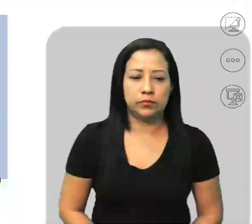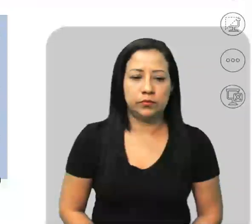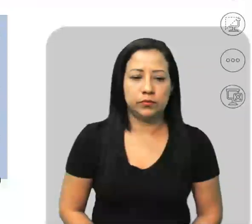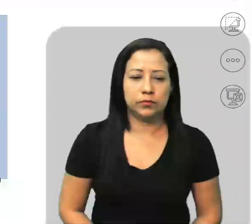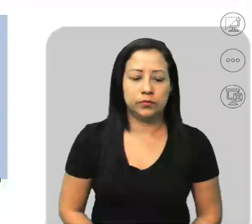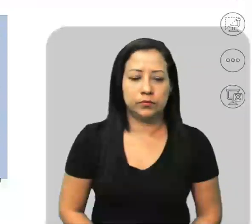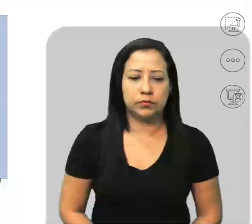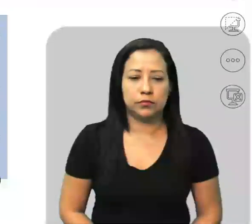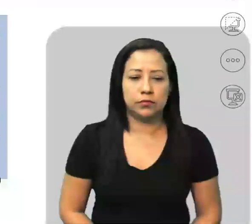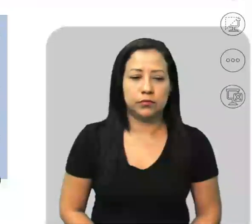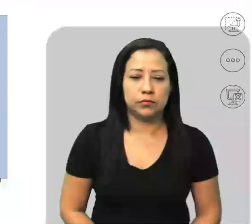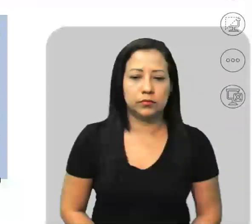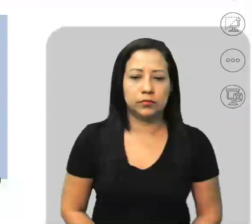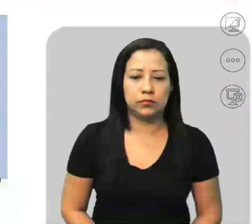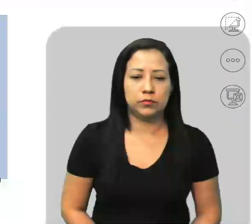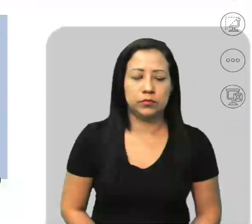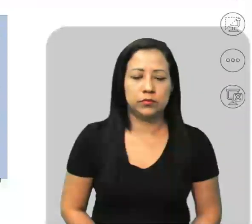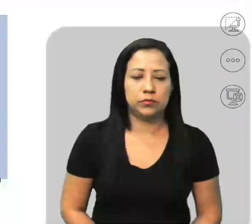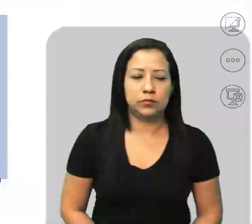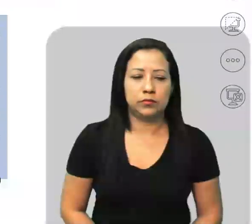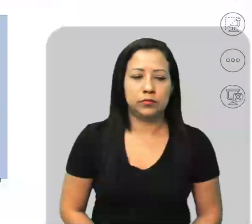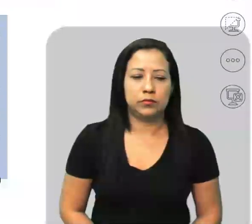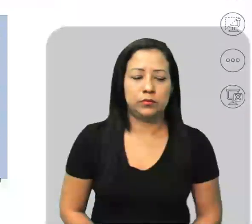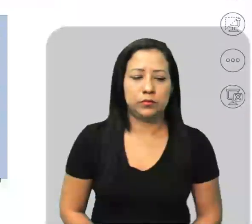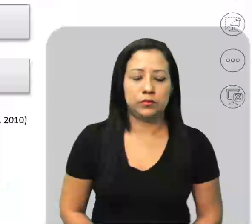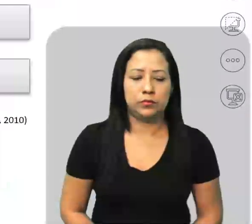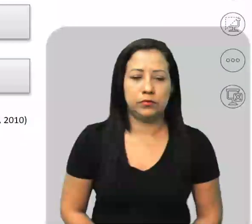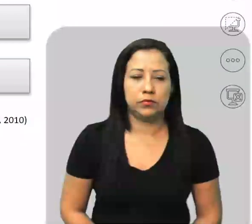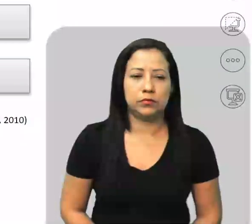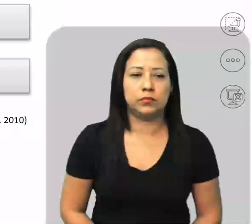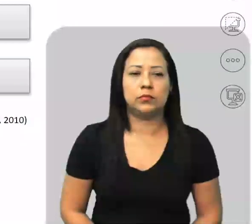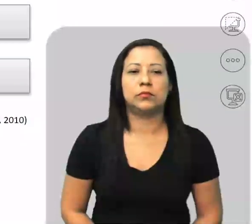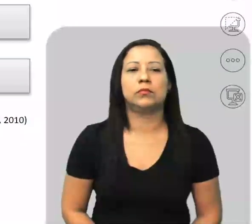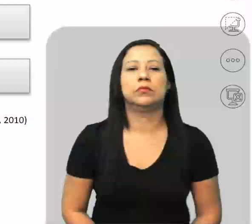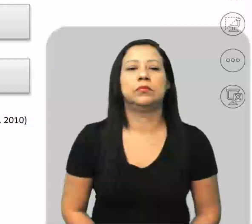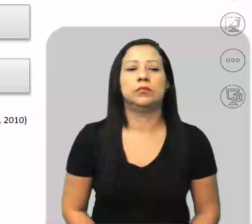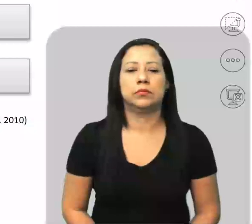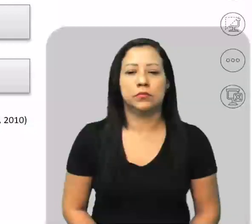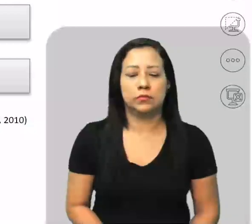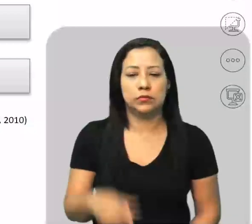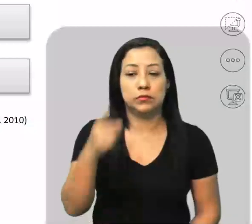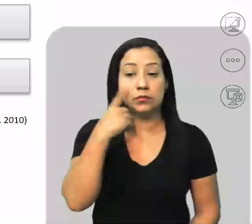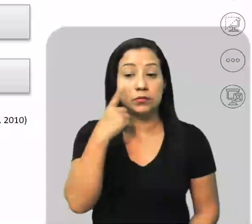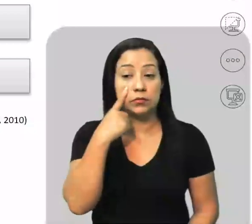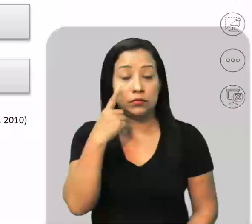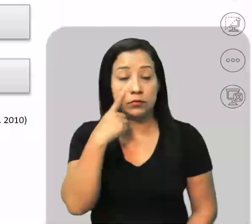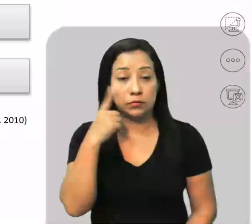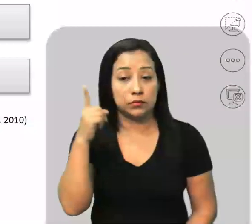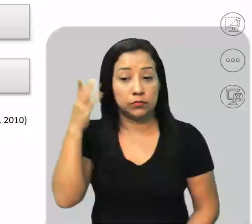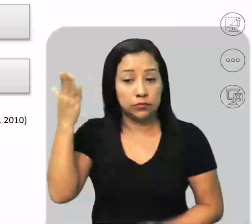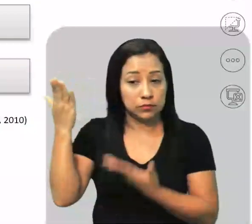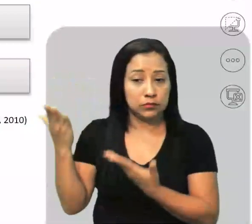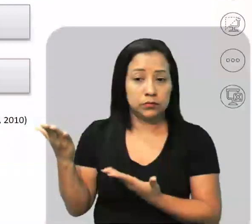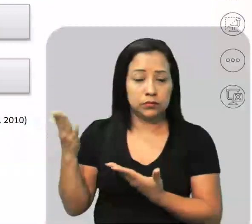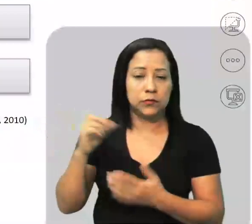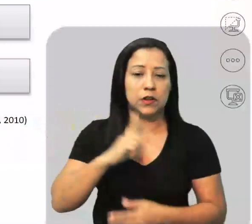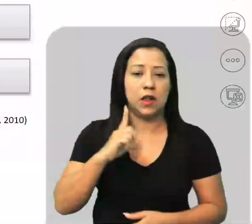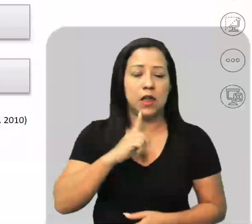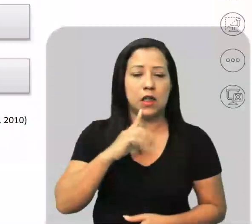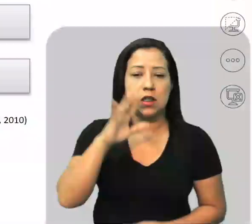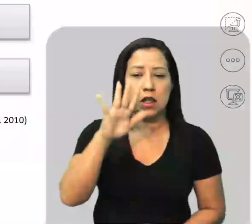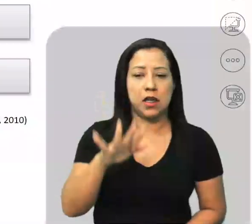economia, na divisão de recursos em saúde, educação, formação profissional e outros. Veja só o que nós temos aqui na tabela.